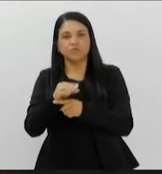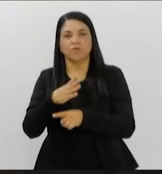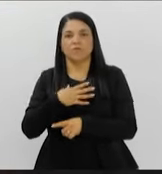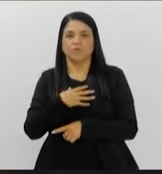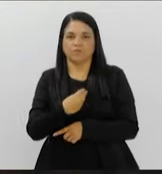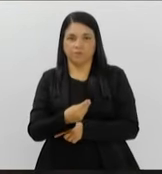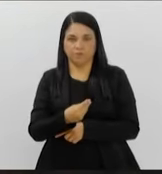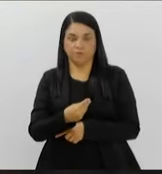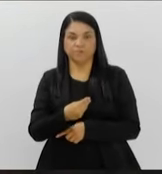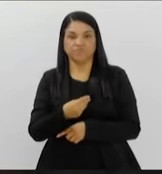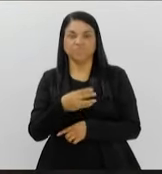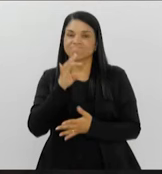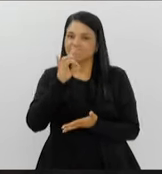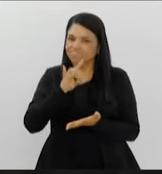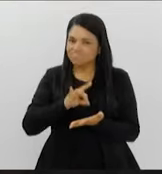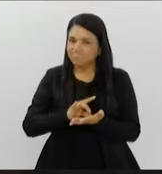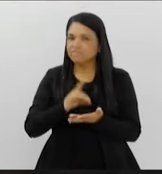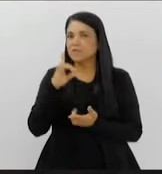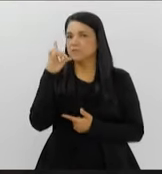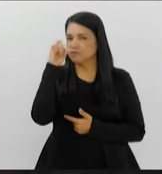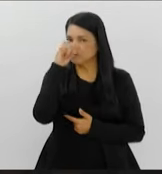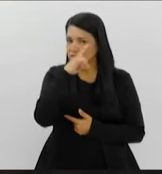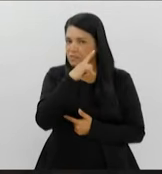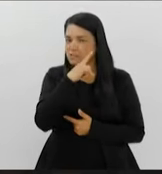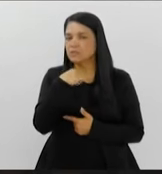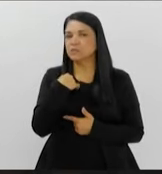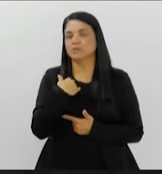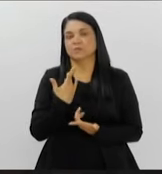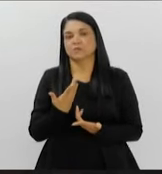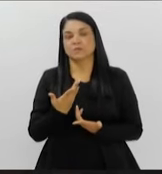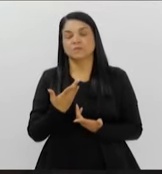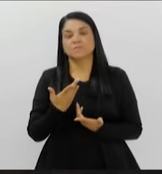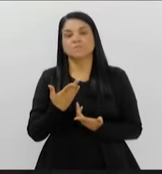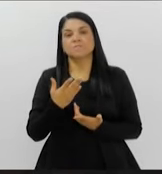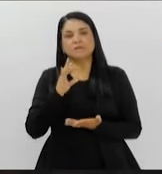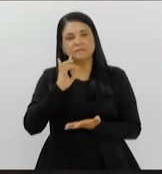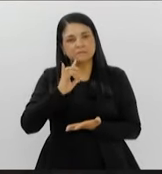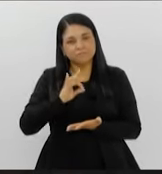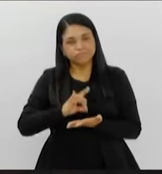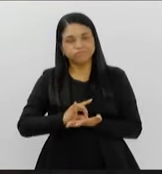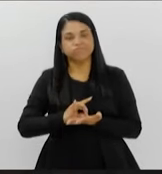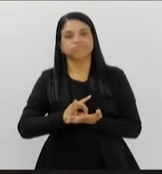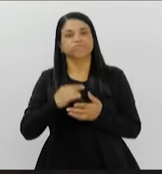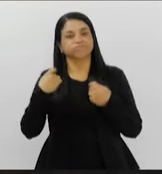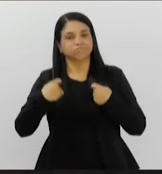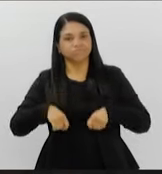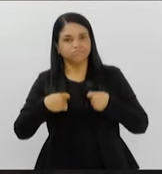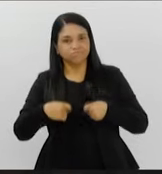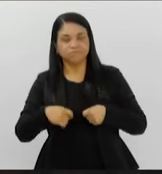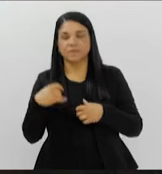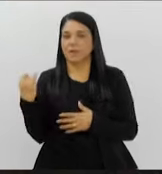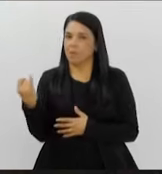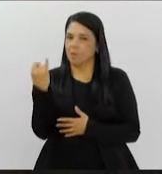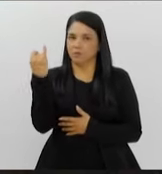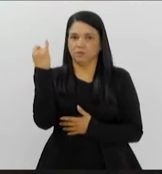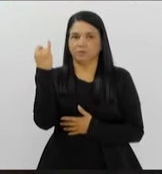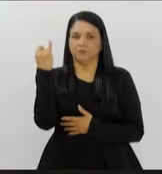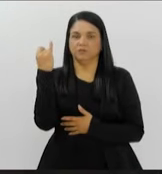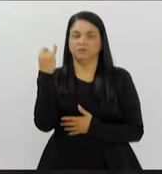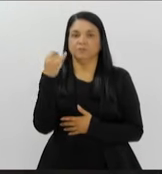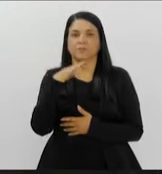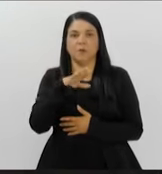filhos numa realidade difícil, numa realidade complexa, mas, sobretudo, tão necessária e importante para que elas